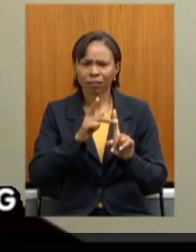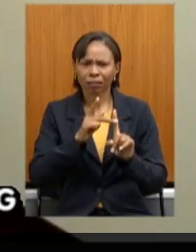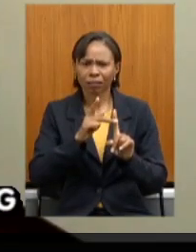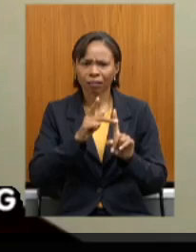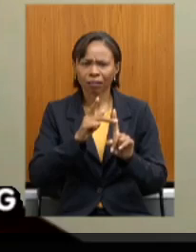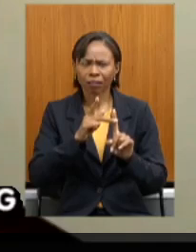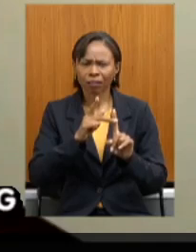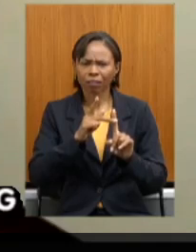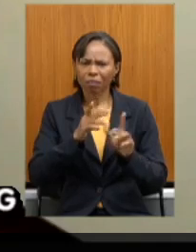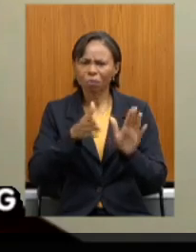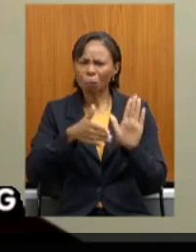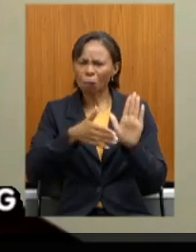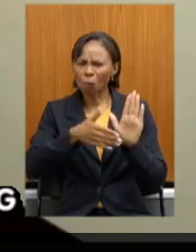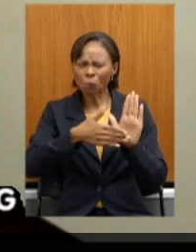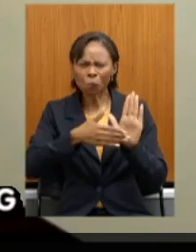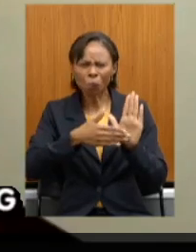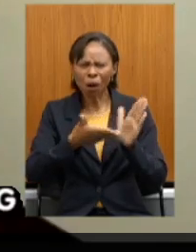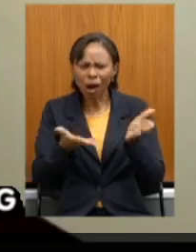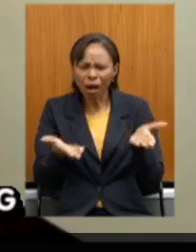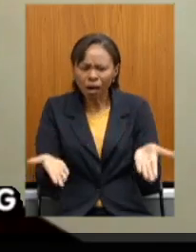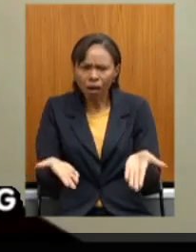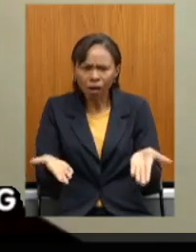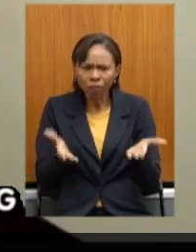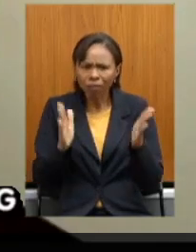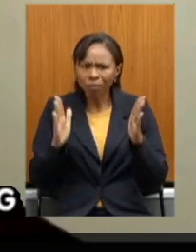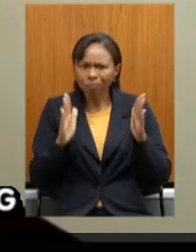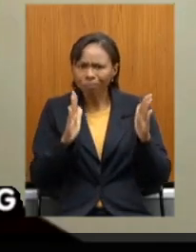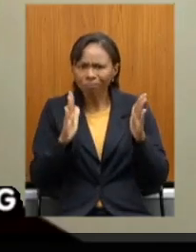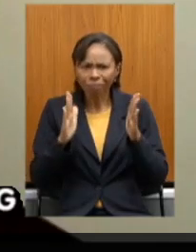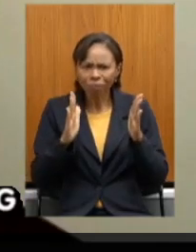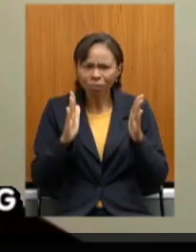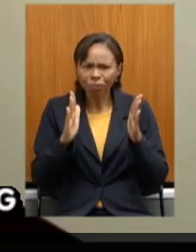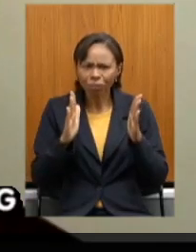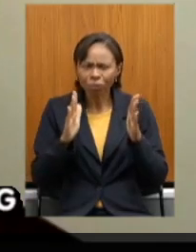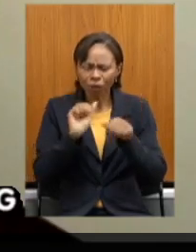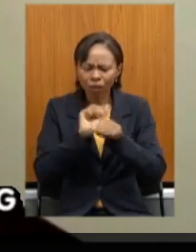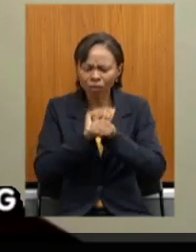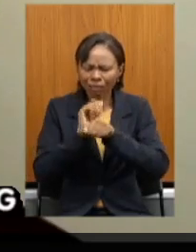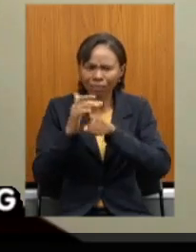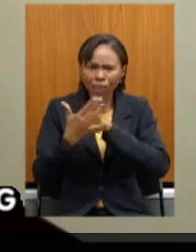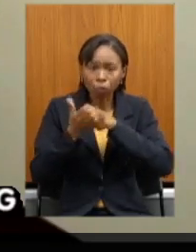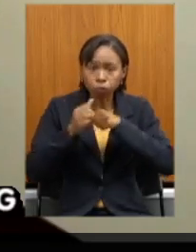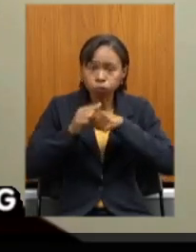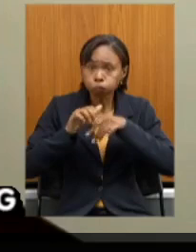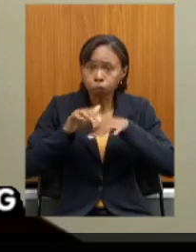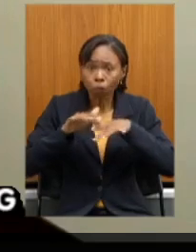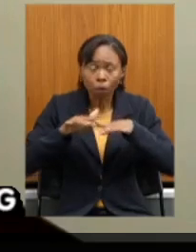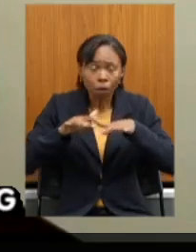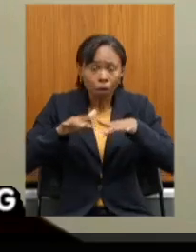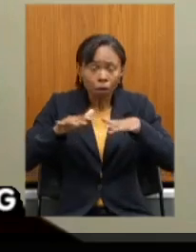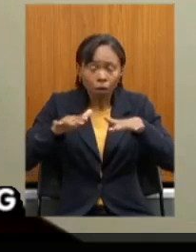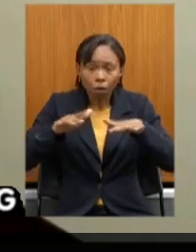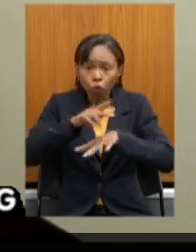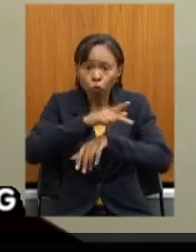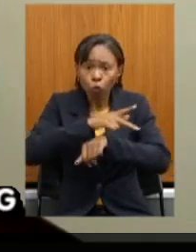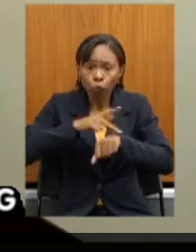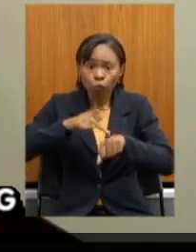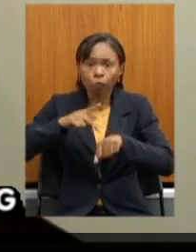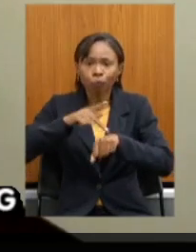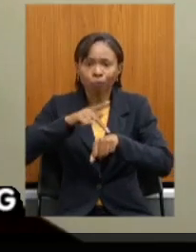sejam propostas no momento em que estamos vivenciando uma pandemia que assola o